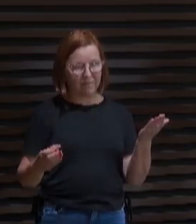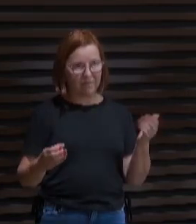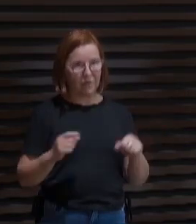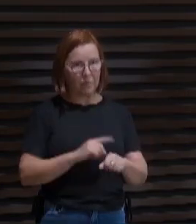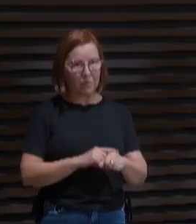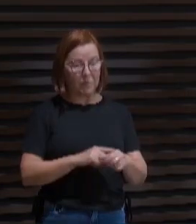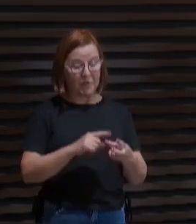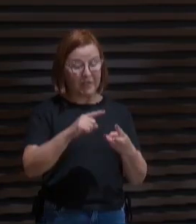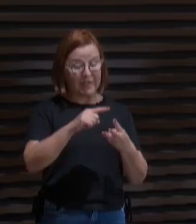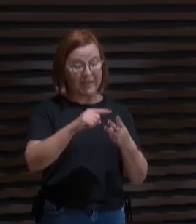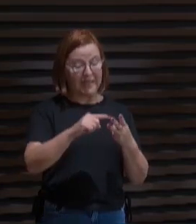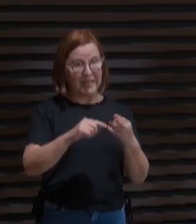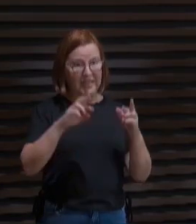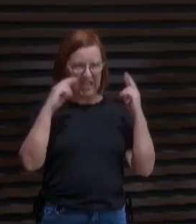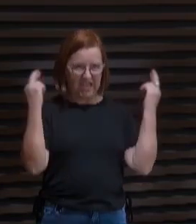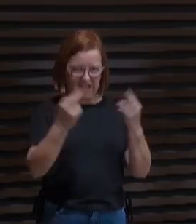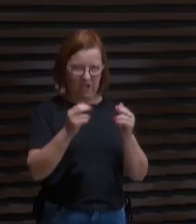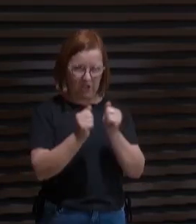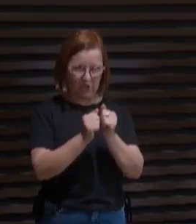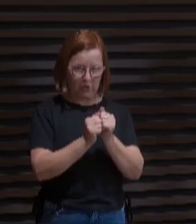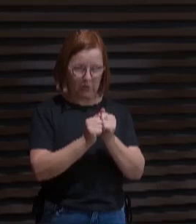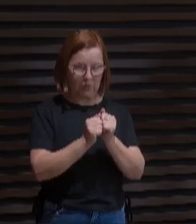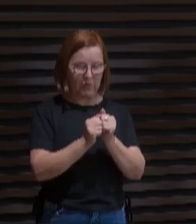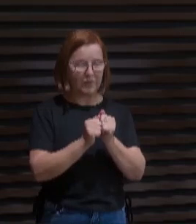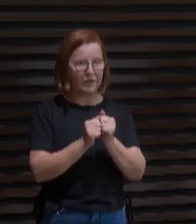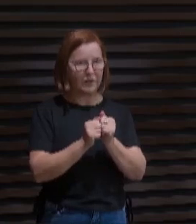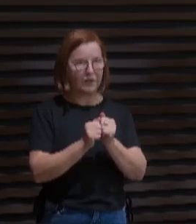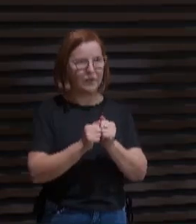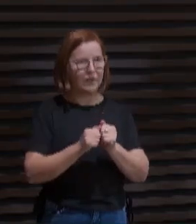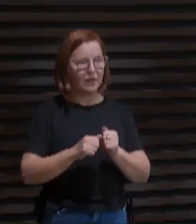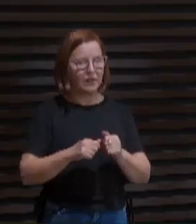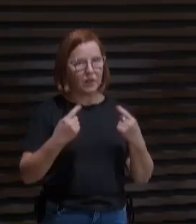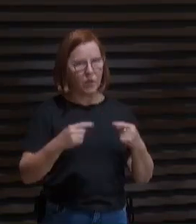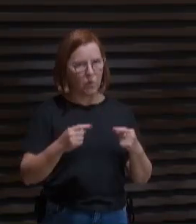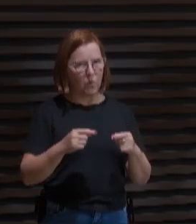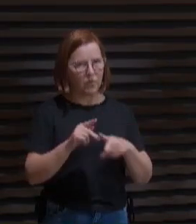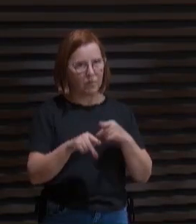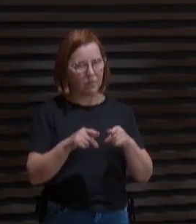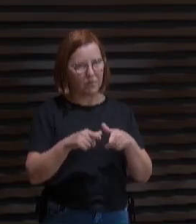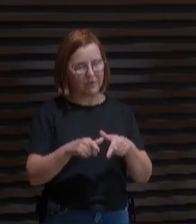destruir Josafá. A primeira reação dele, sabe qual foi?